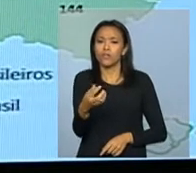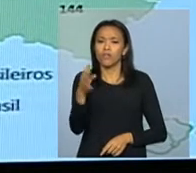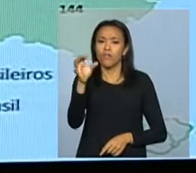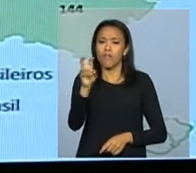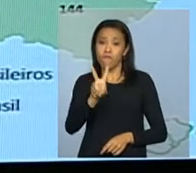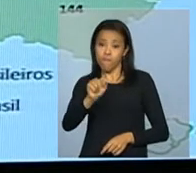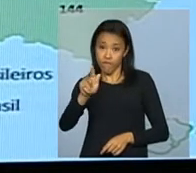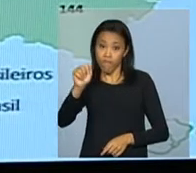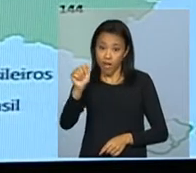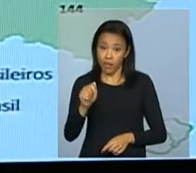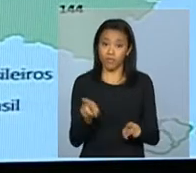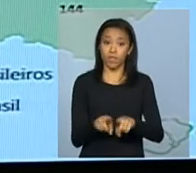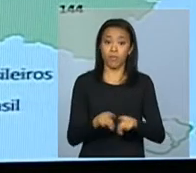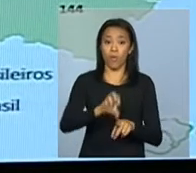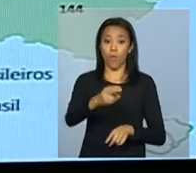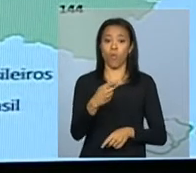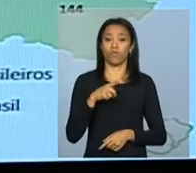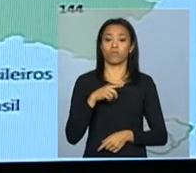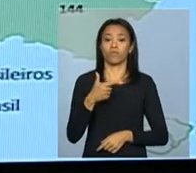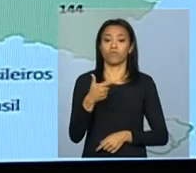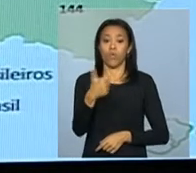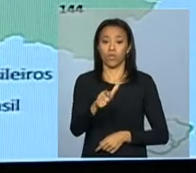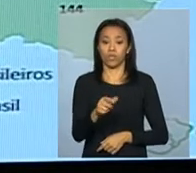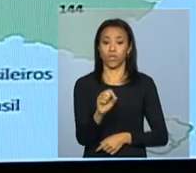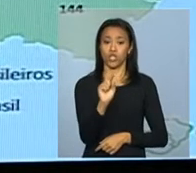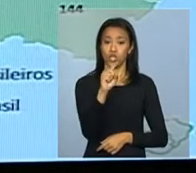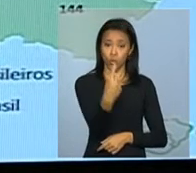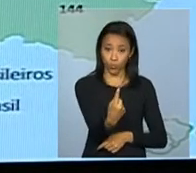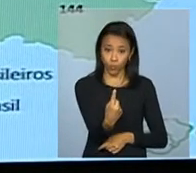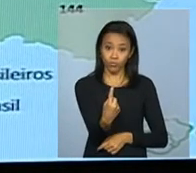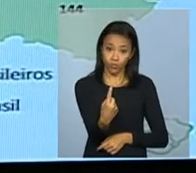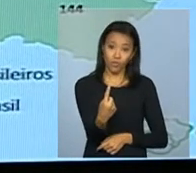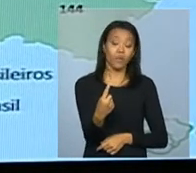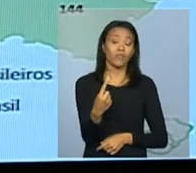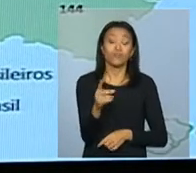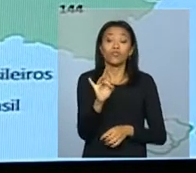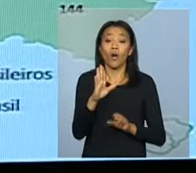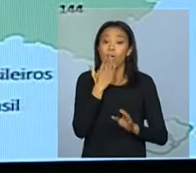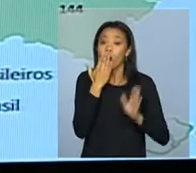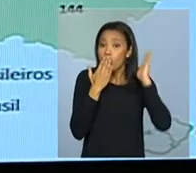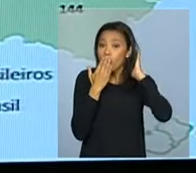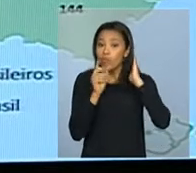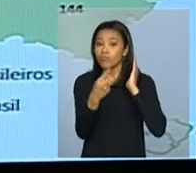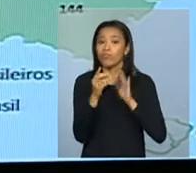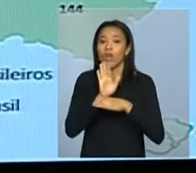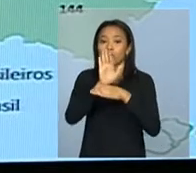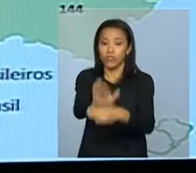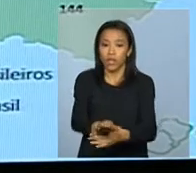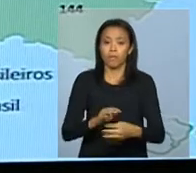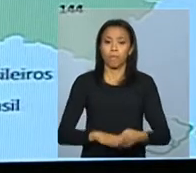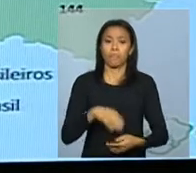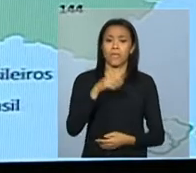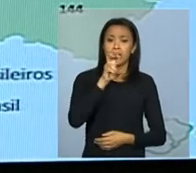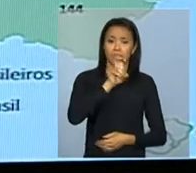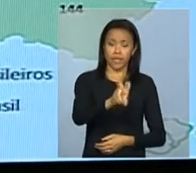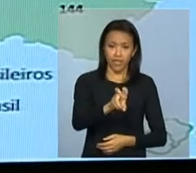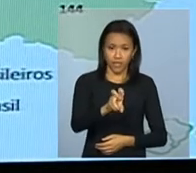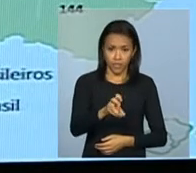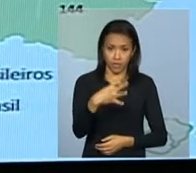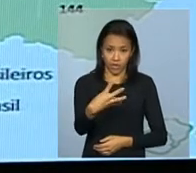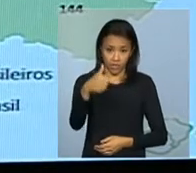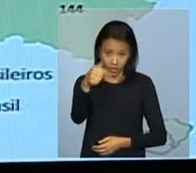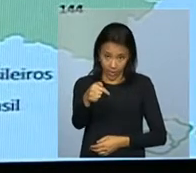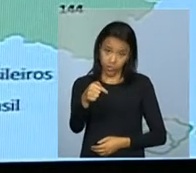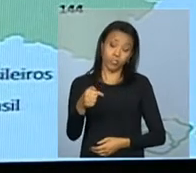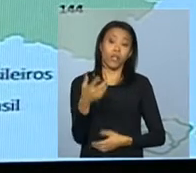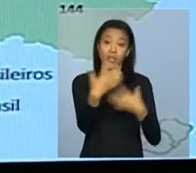261 municípios 22/200 foi atendido e um distrito sanitário indígena 547 médicos homologaram